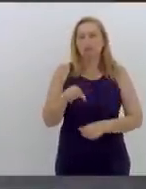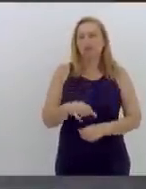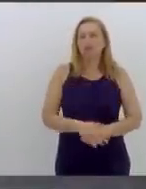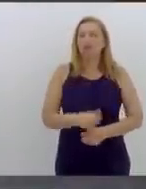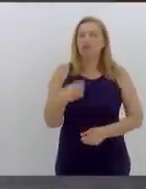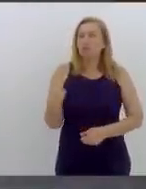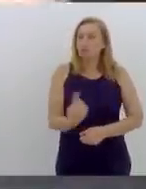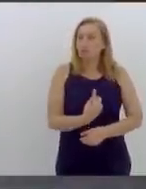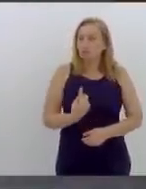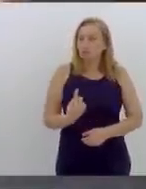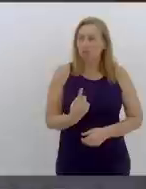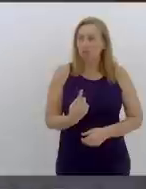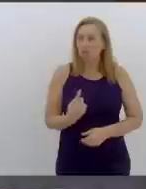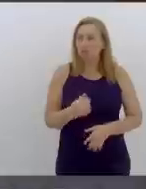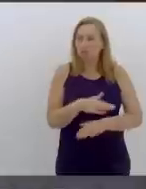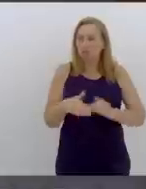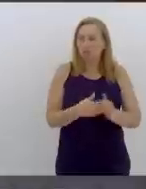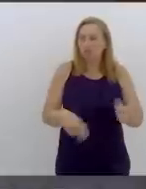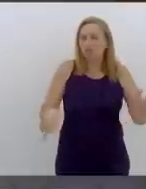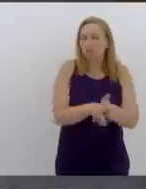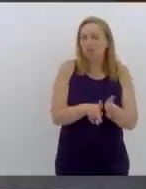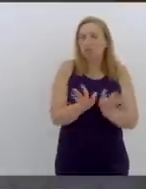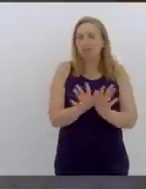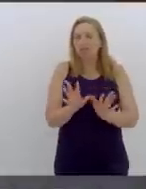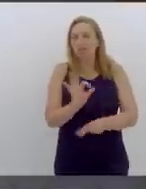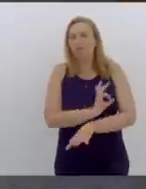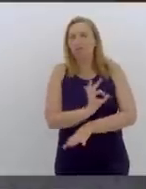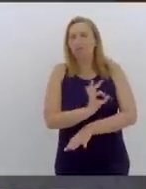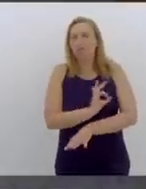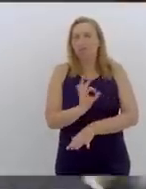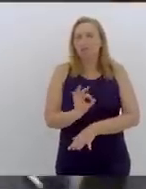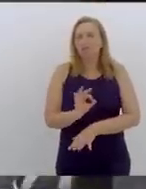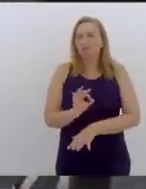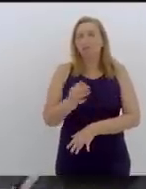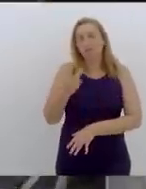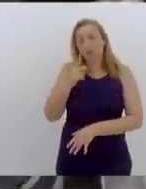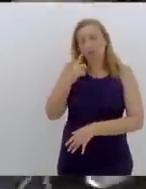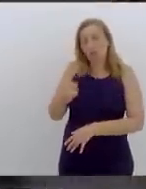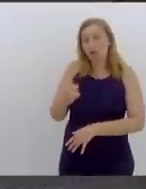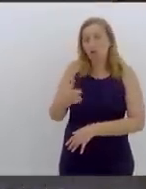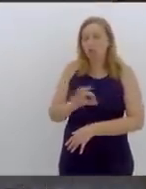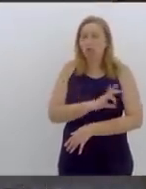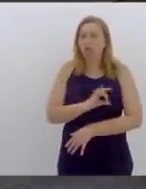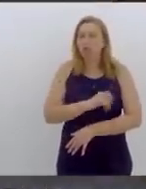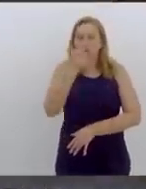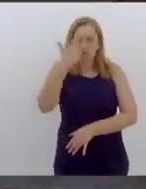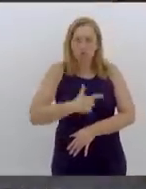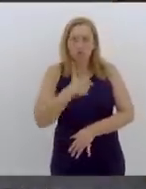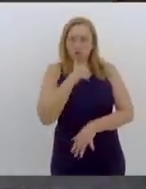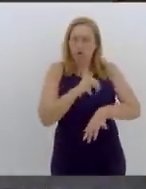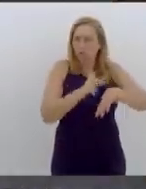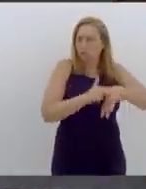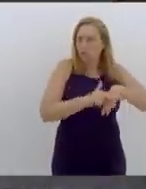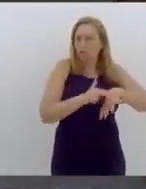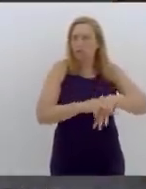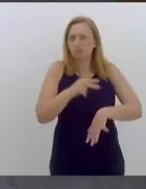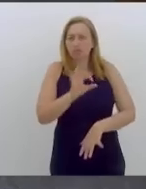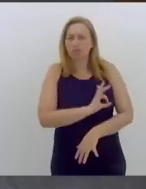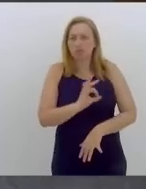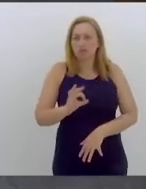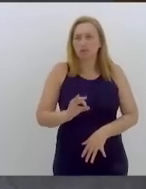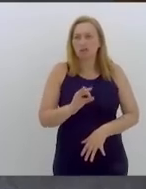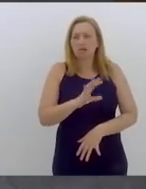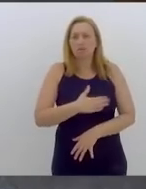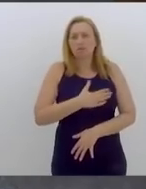nós somos todos sangue azul e eu carrego isso comigo quando eu me identifico para um policial e digo eu sou uma viúva de policial militar eu recebo